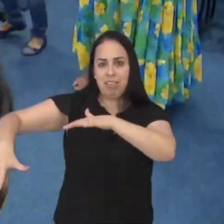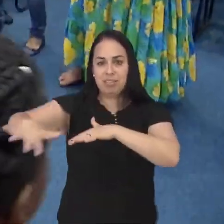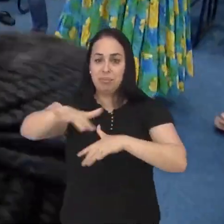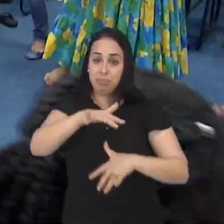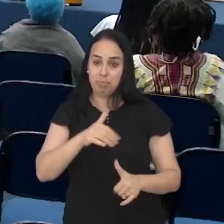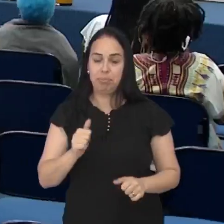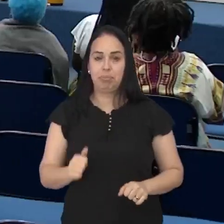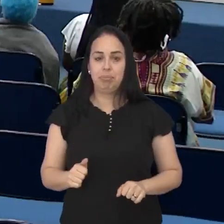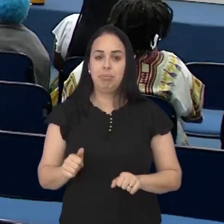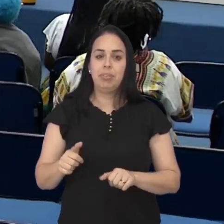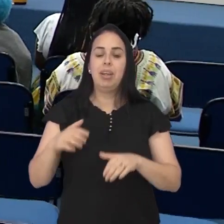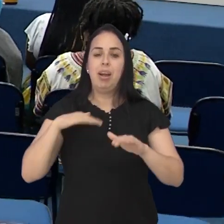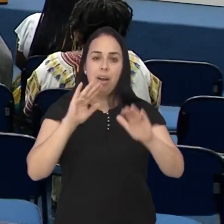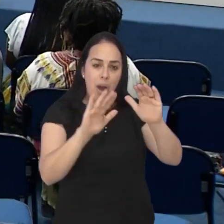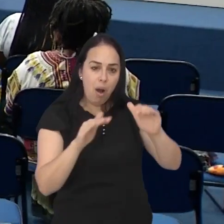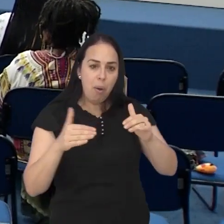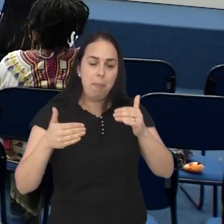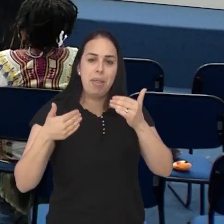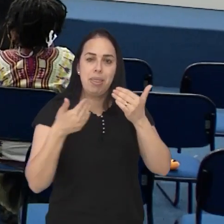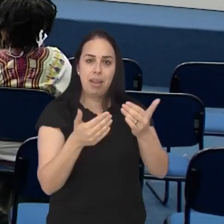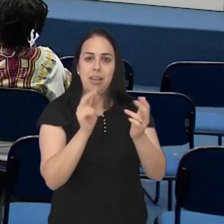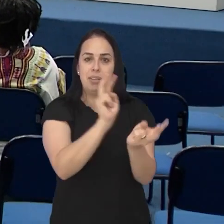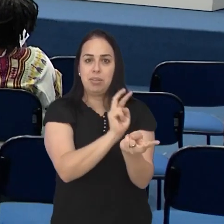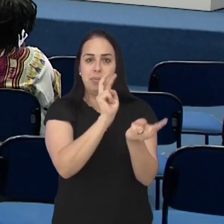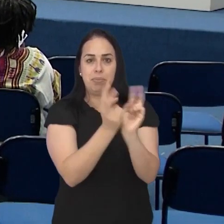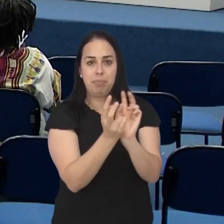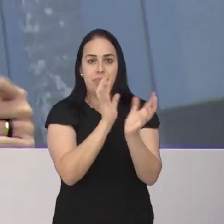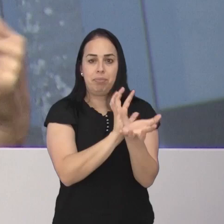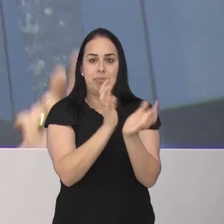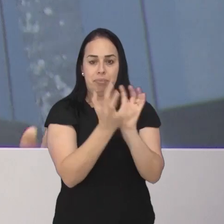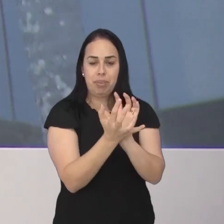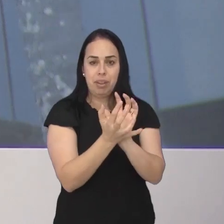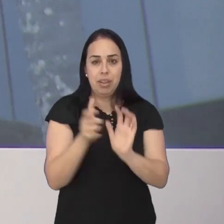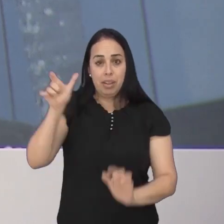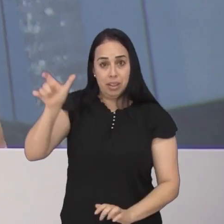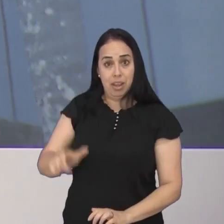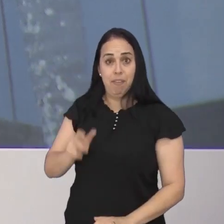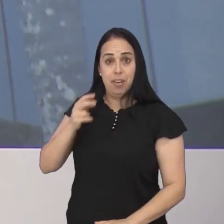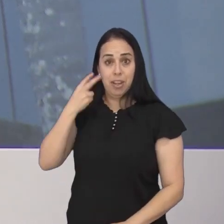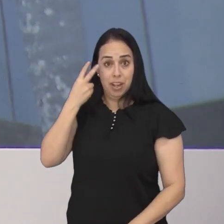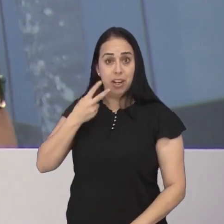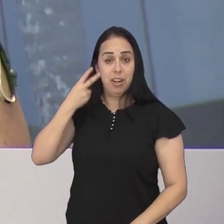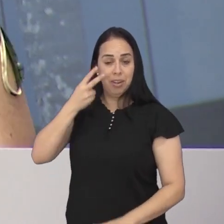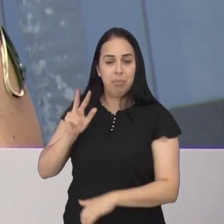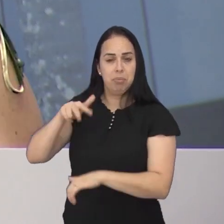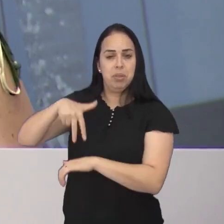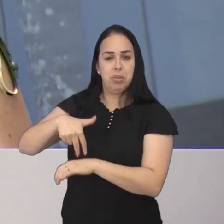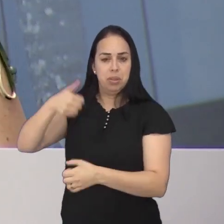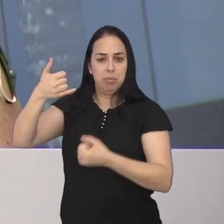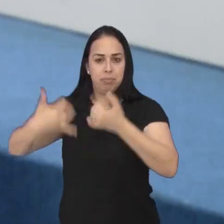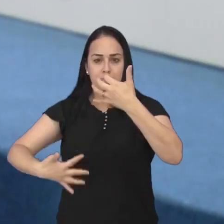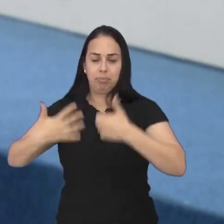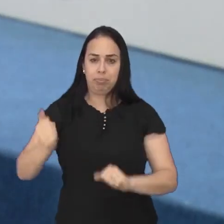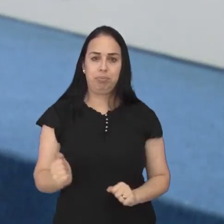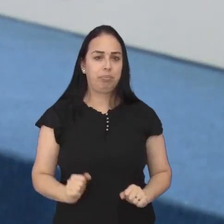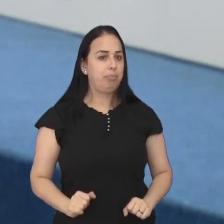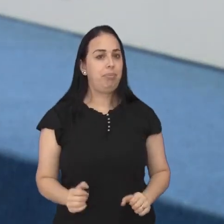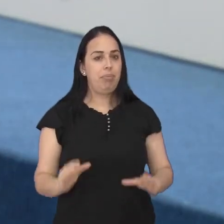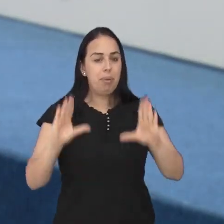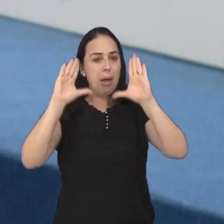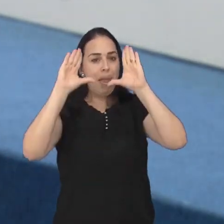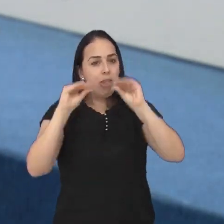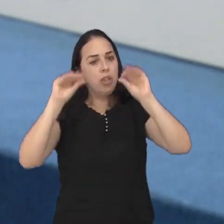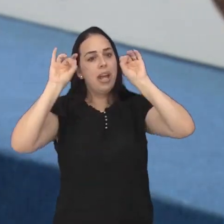da Câmara. A sessão em homenagem ao grupo Djongo joseense começou com as palavras da vereadora Juliana Fraga. Bom, é uma